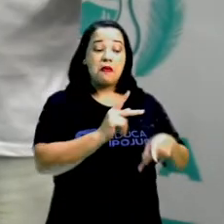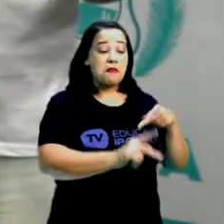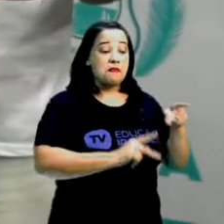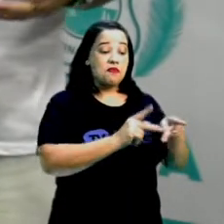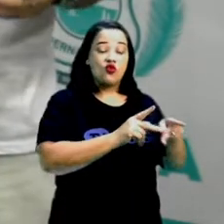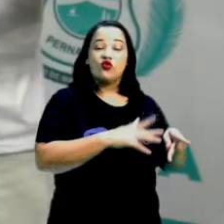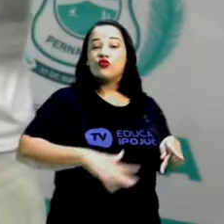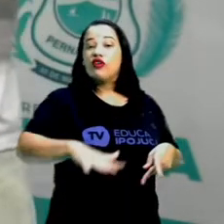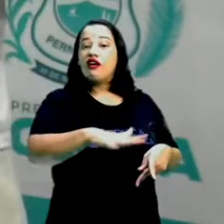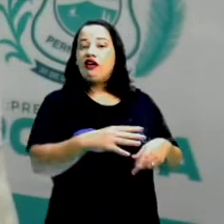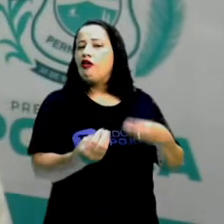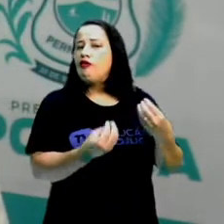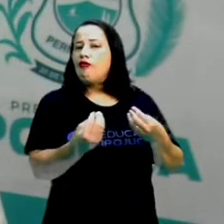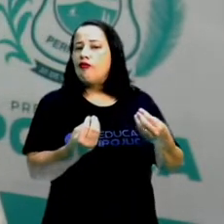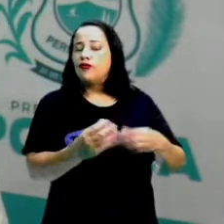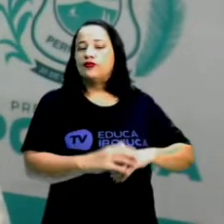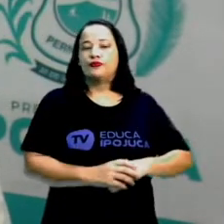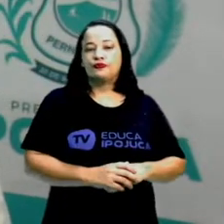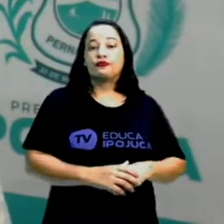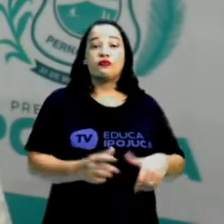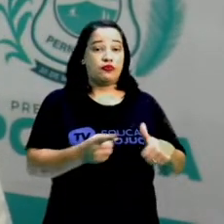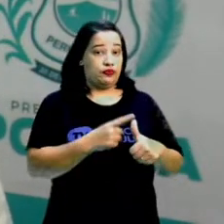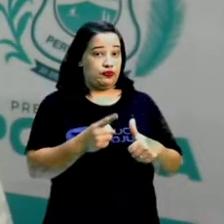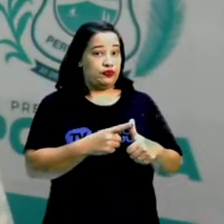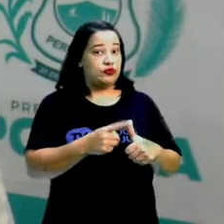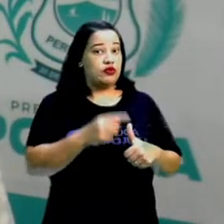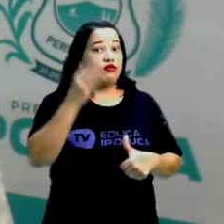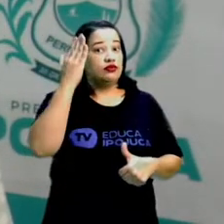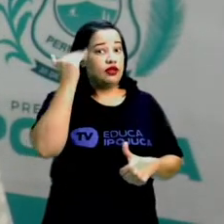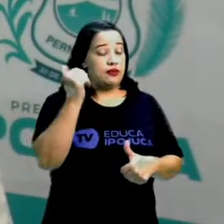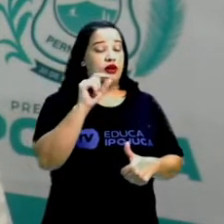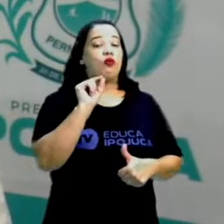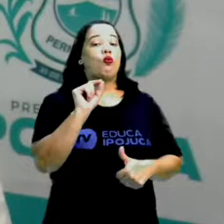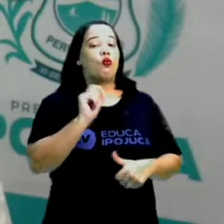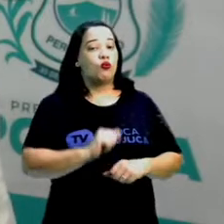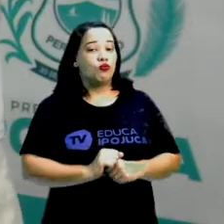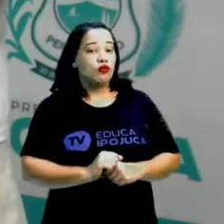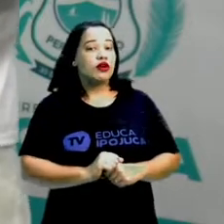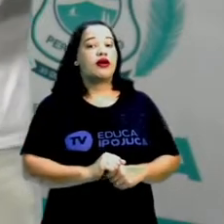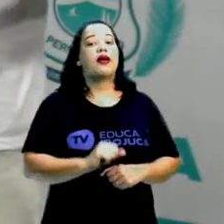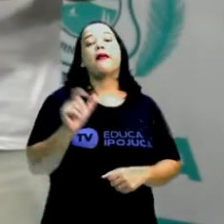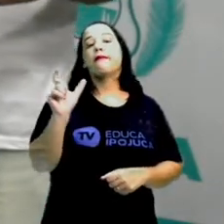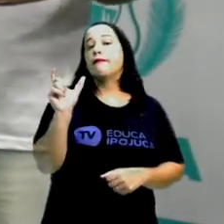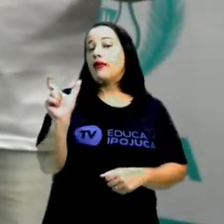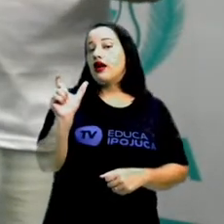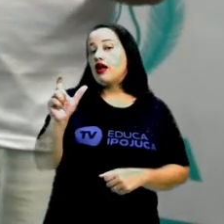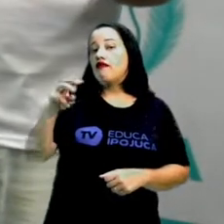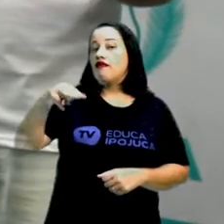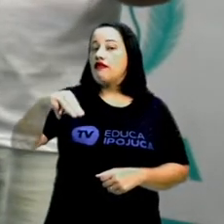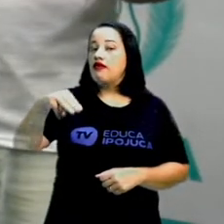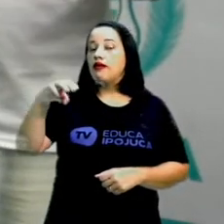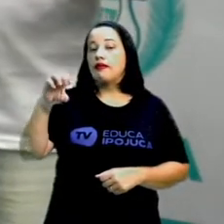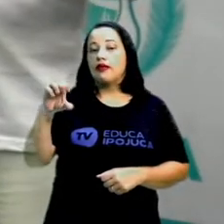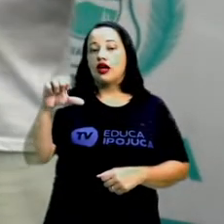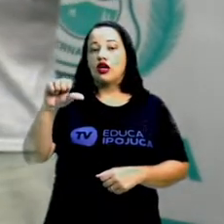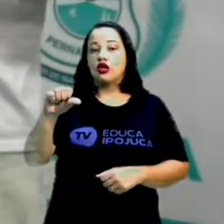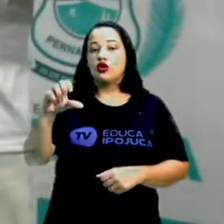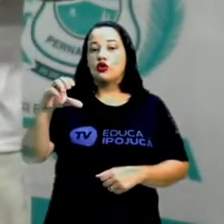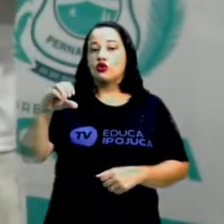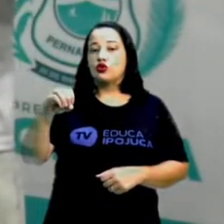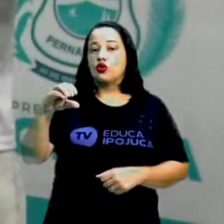da região? Primeiramente, nós temos que saber que essa palavra, Mesopotâmia, né, é uma palavra que tem origem grega e